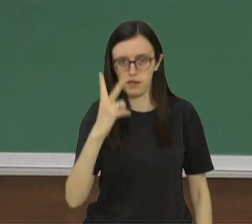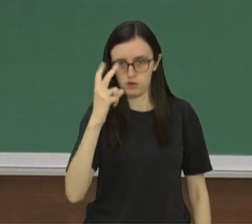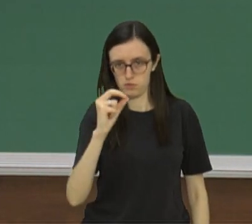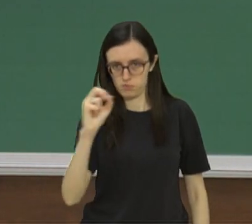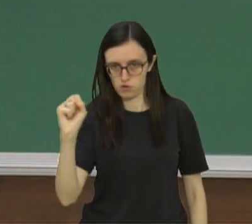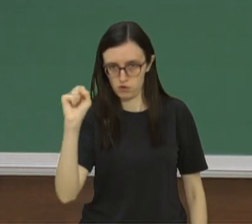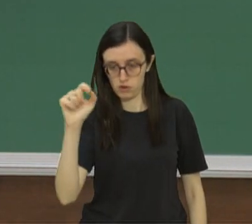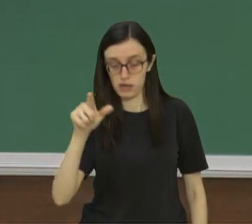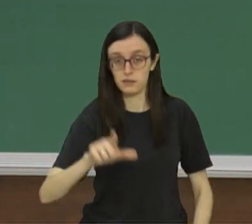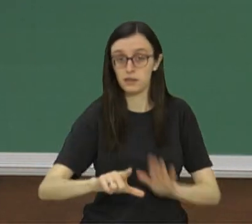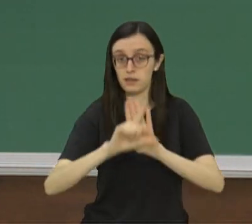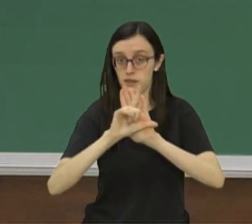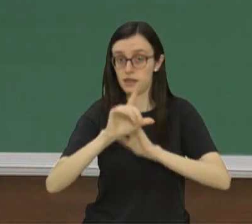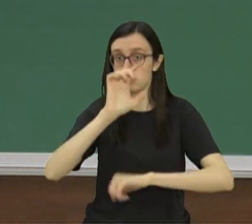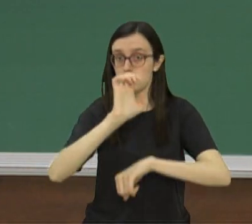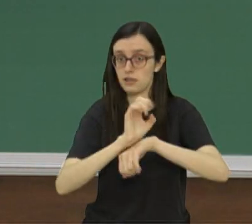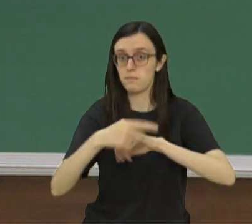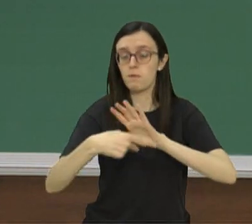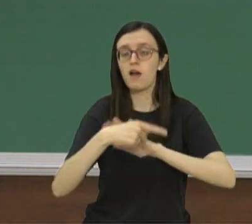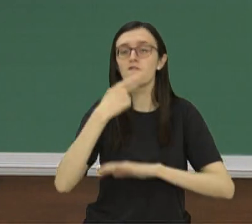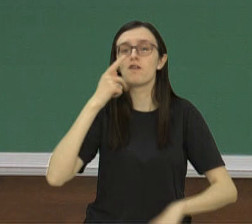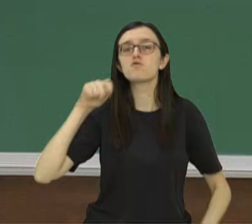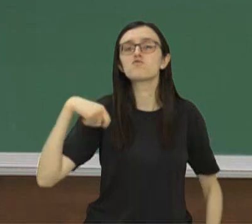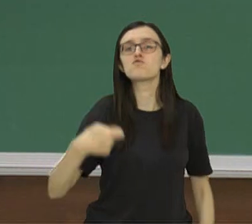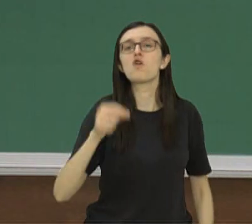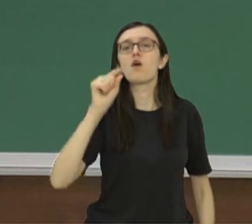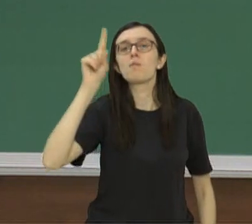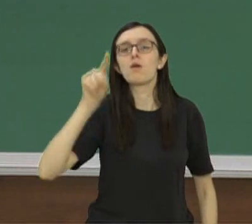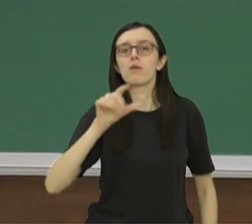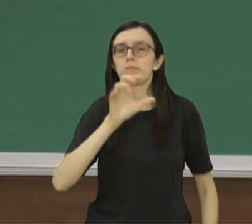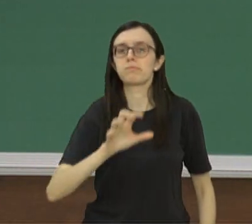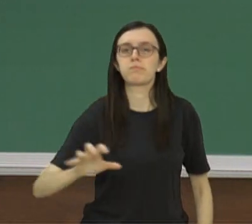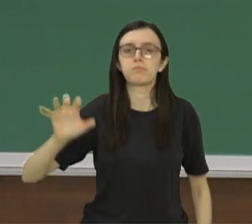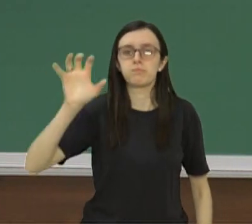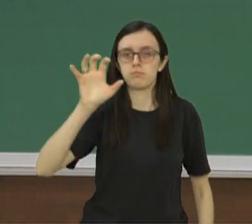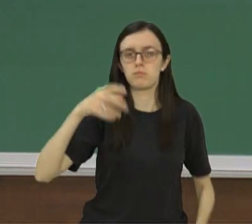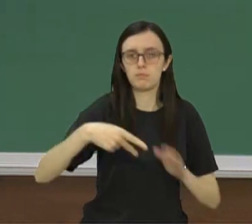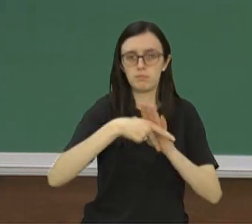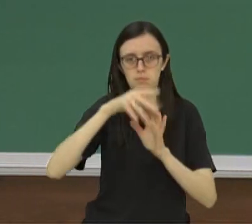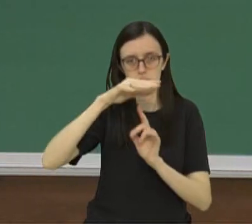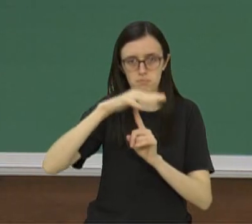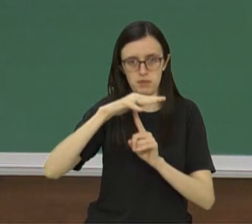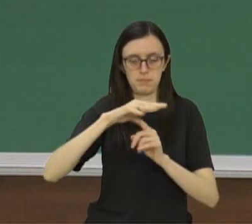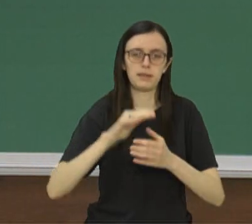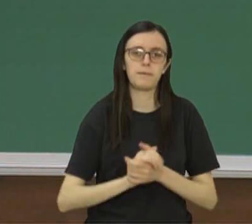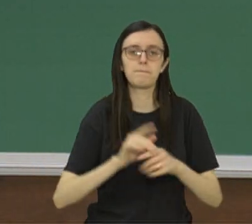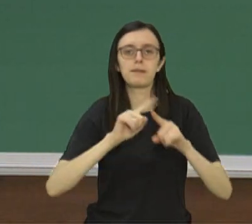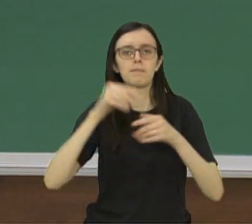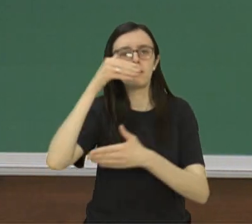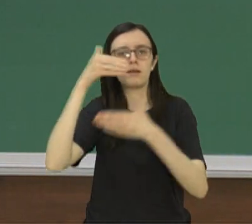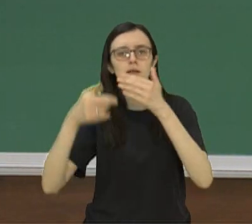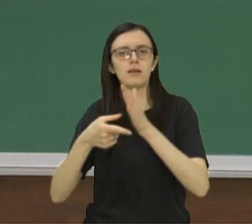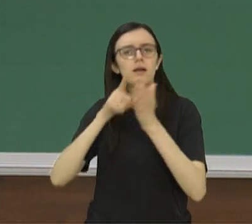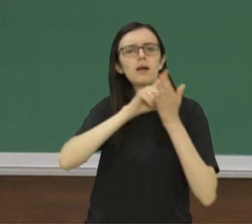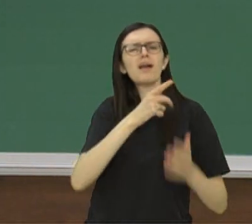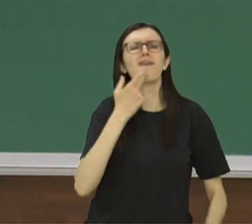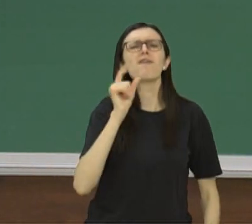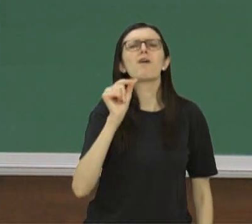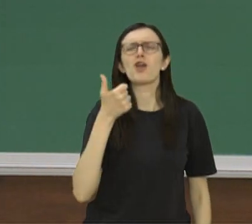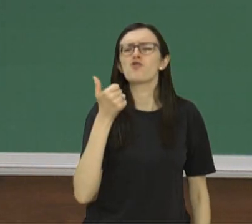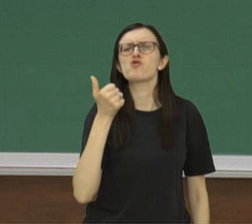15.825/2008. Essa é a lei estadual que fala sobre a regionalização do Paraná, certo? Mas no slide anterior estava